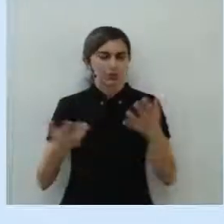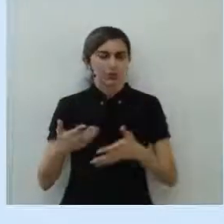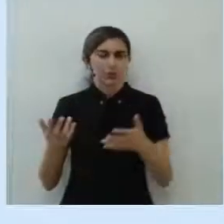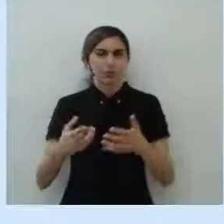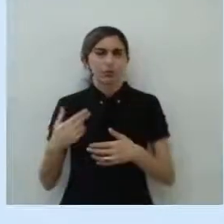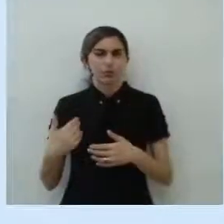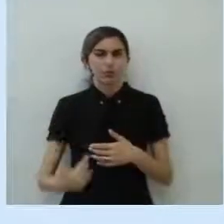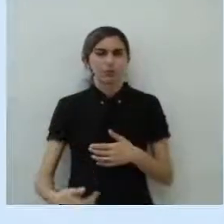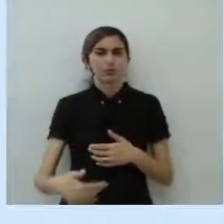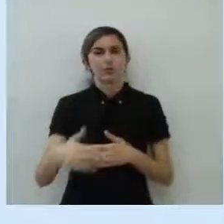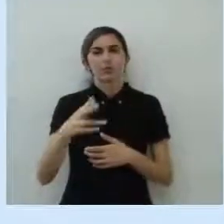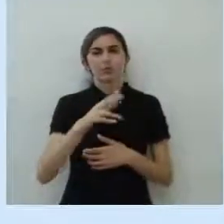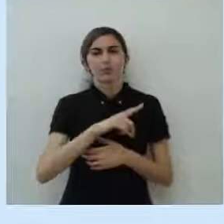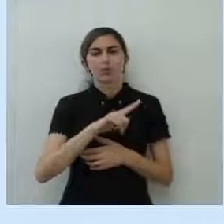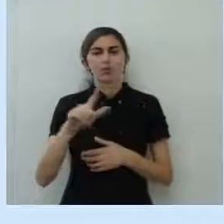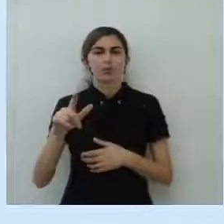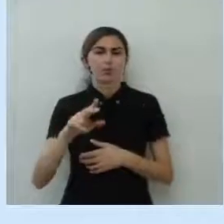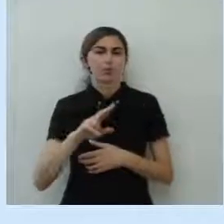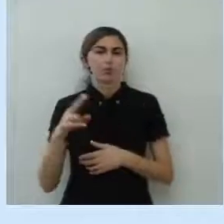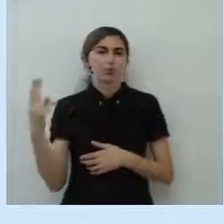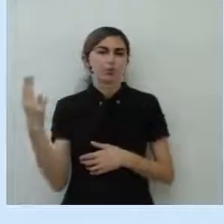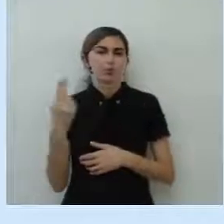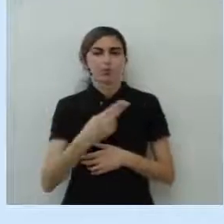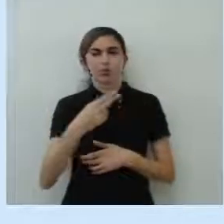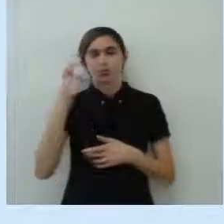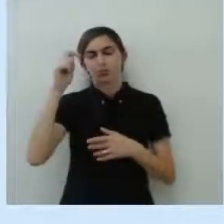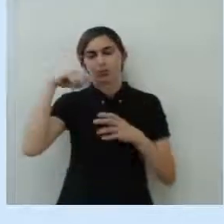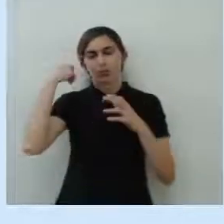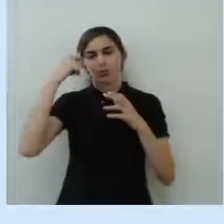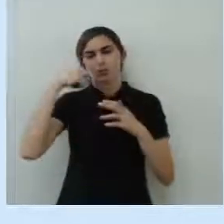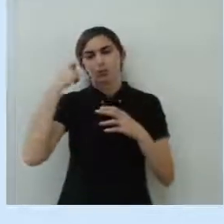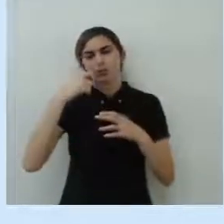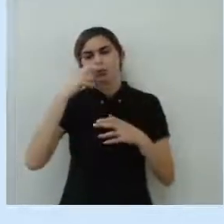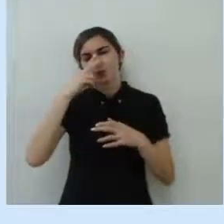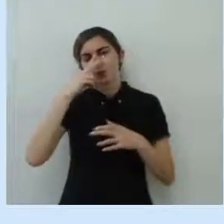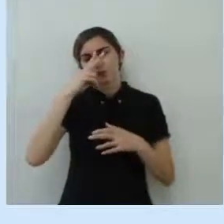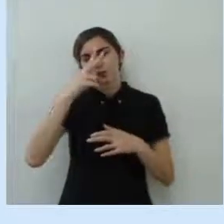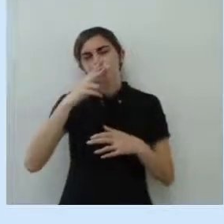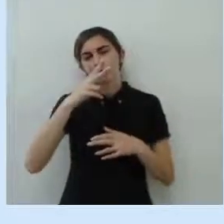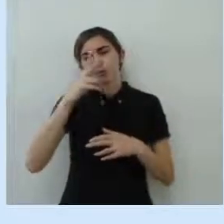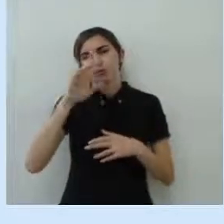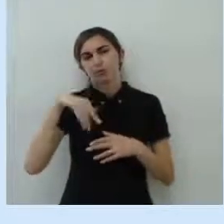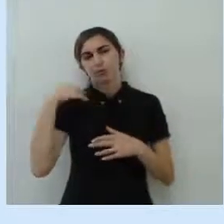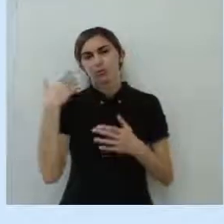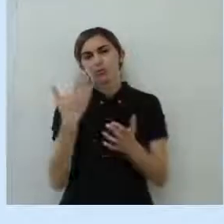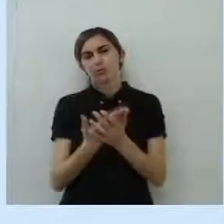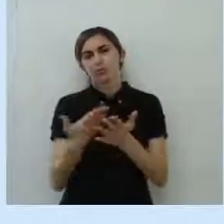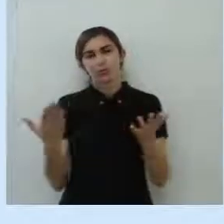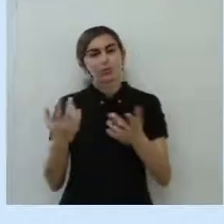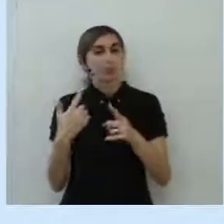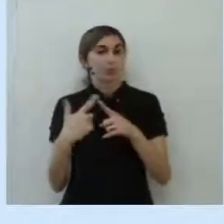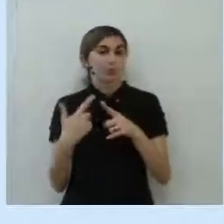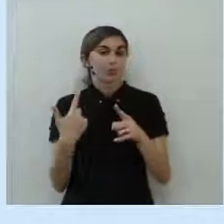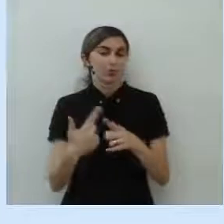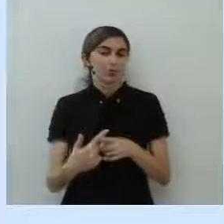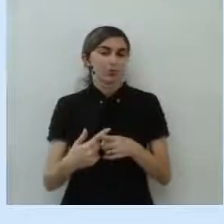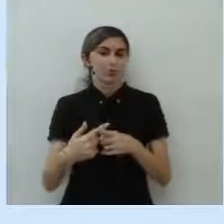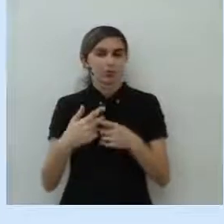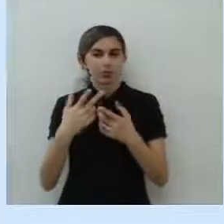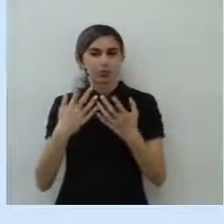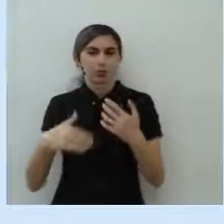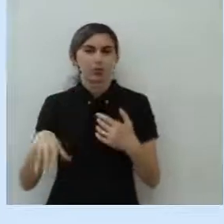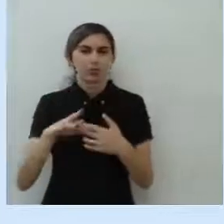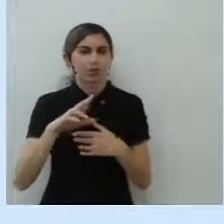ele vai dar lugar ao nome artístico forte que está na cabeça do povo até hoje, Chacrinha. Por quê? Porque